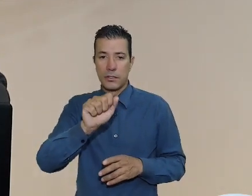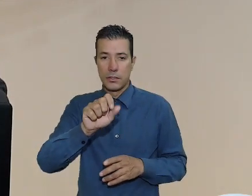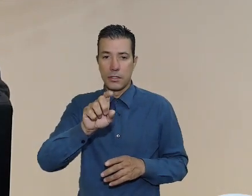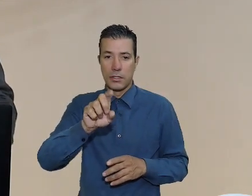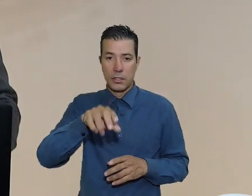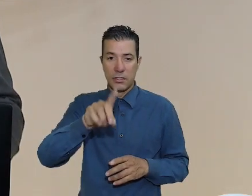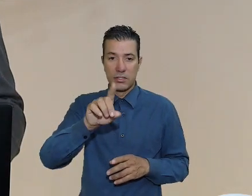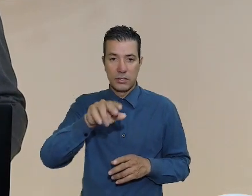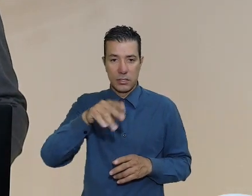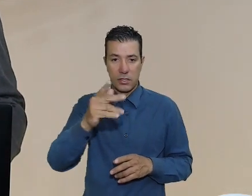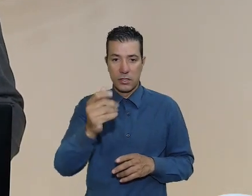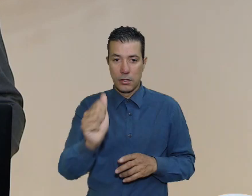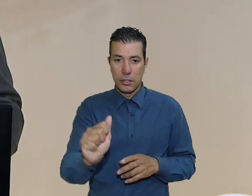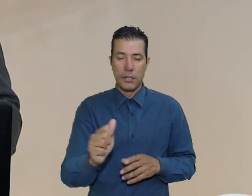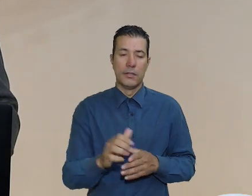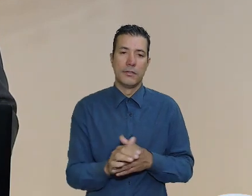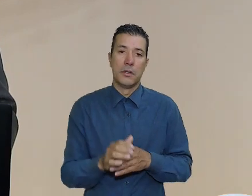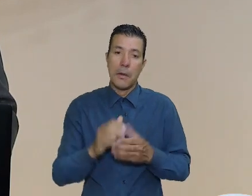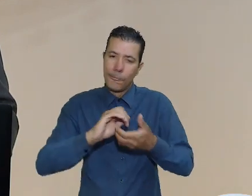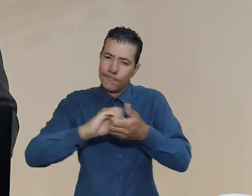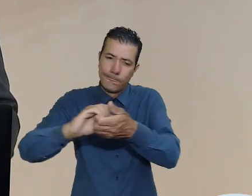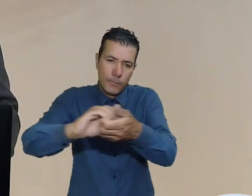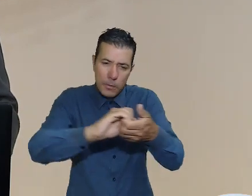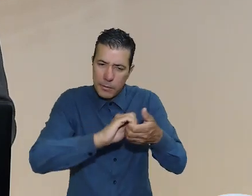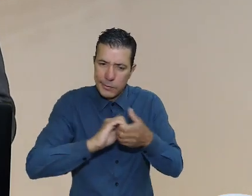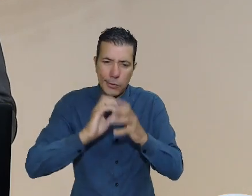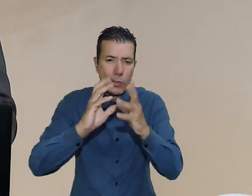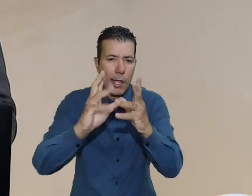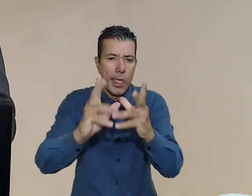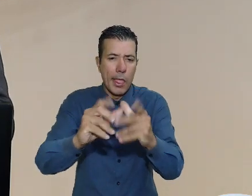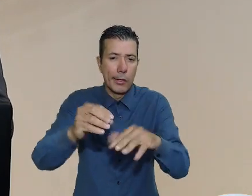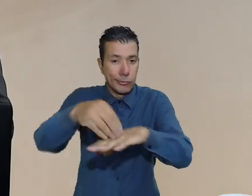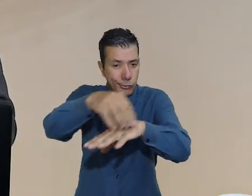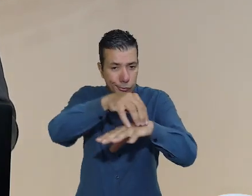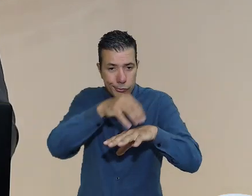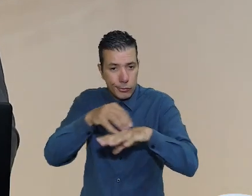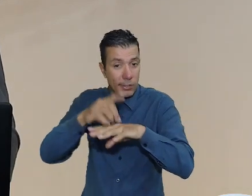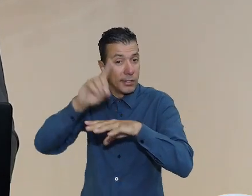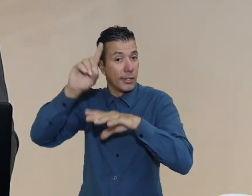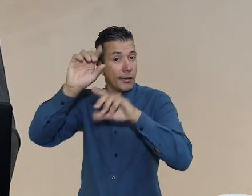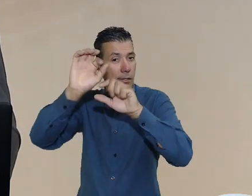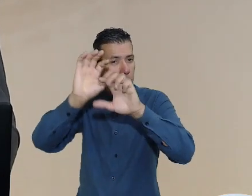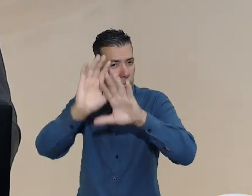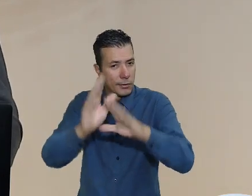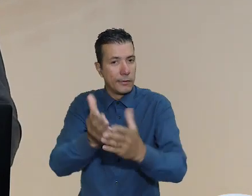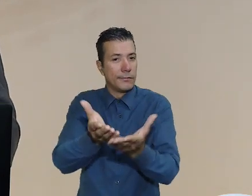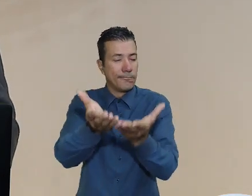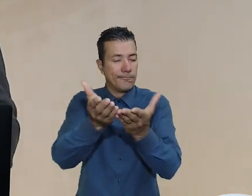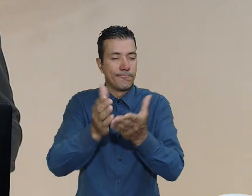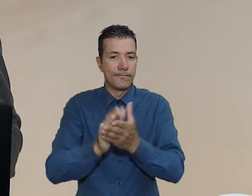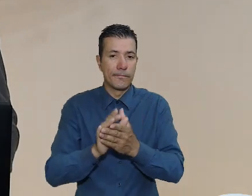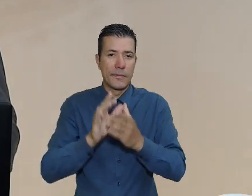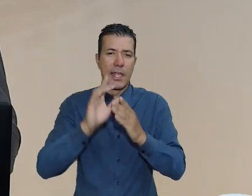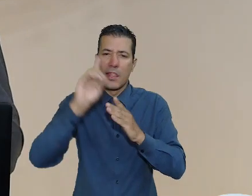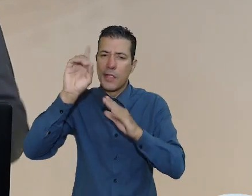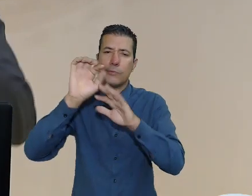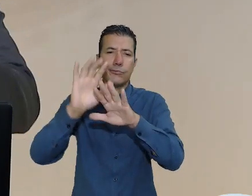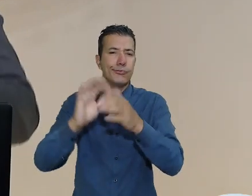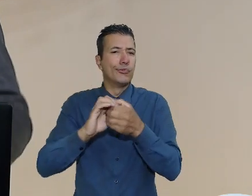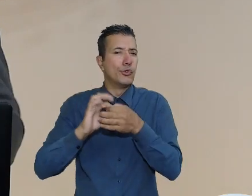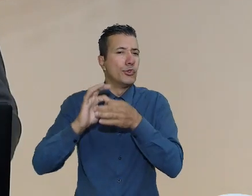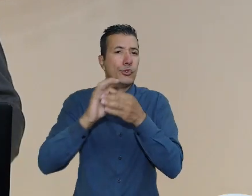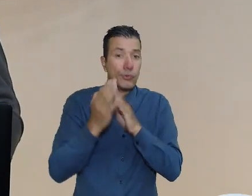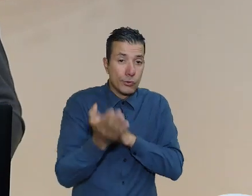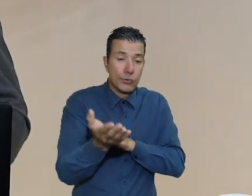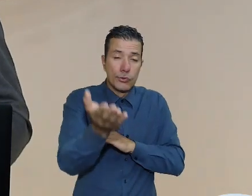nome, de São Miguel Paulista, cumprimentando a todo o distrito. Deus abençoe vocês, Deus esteja com vocês, que